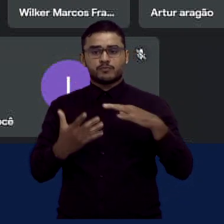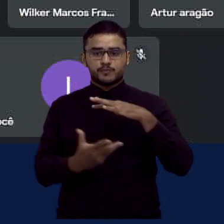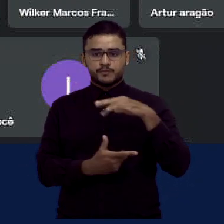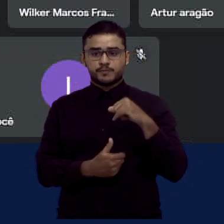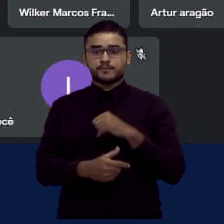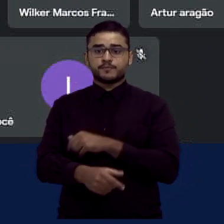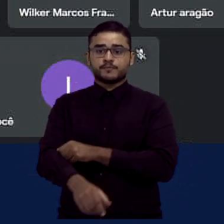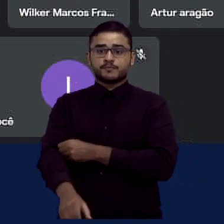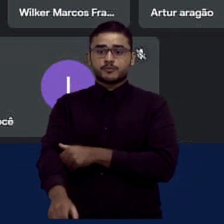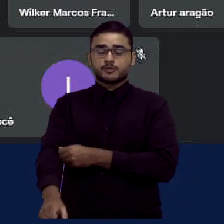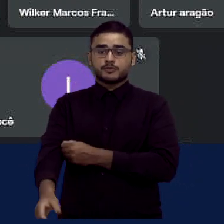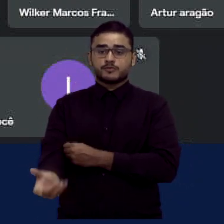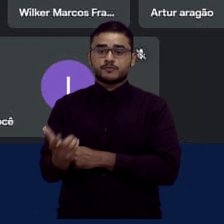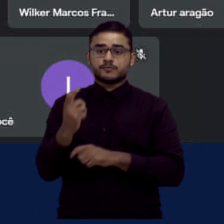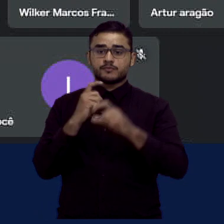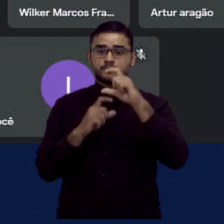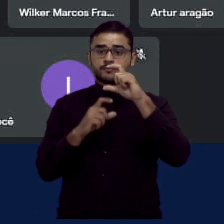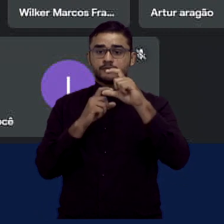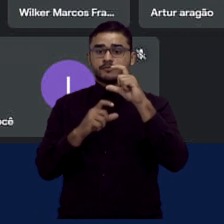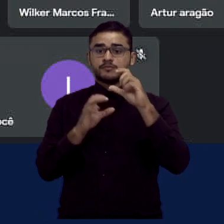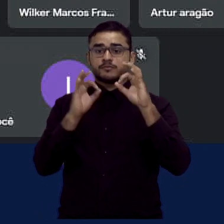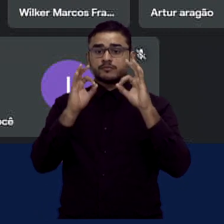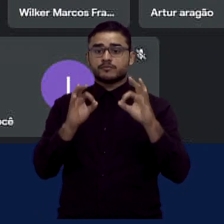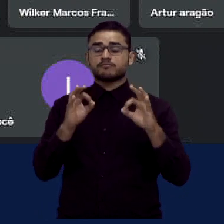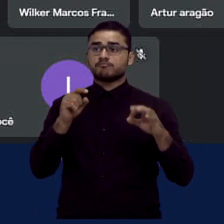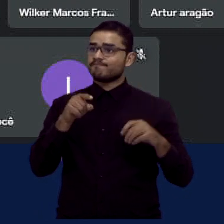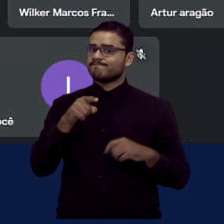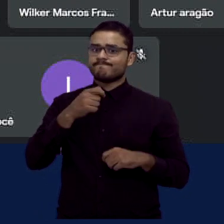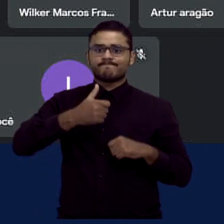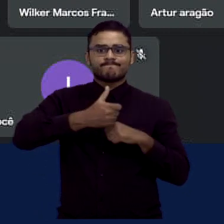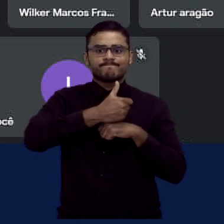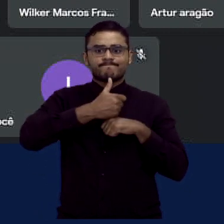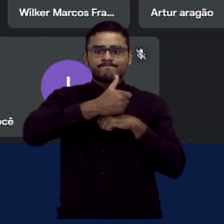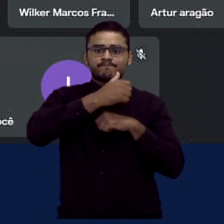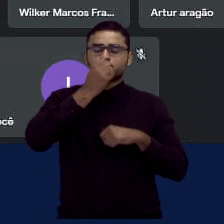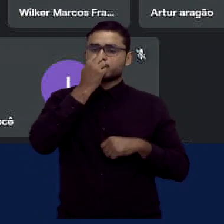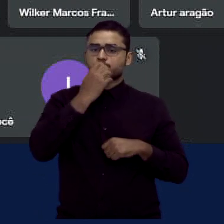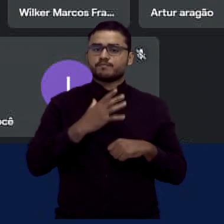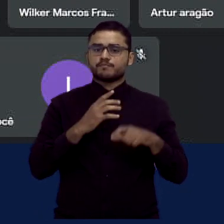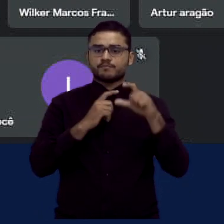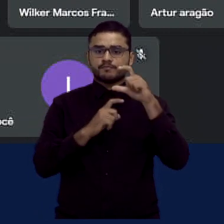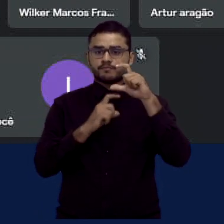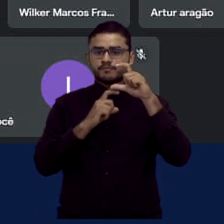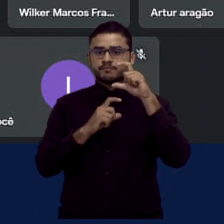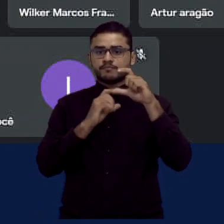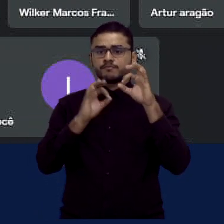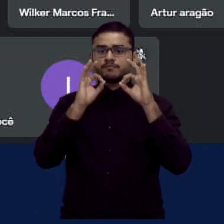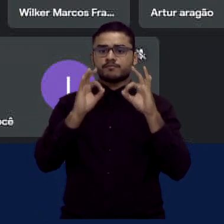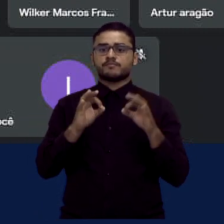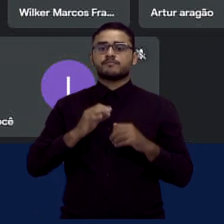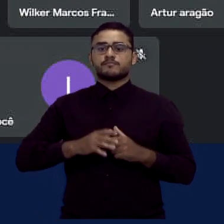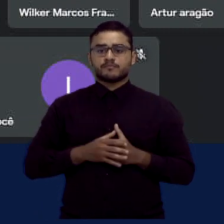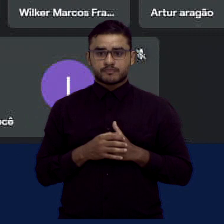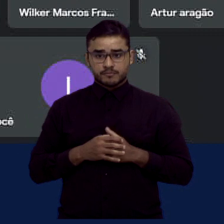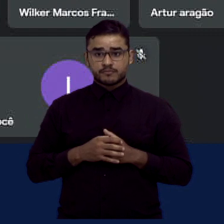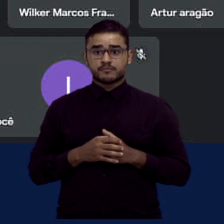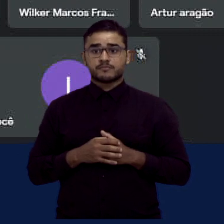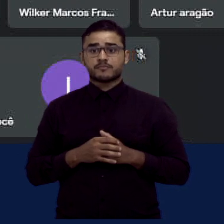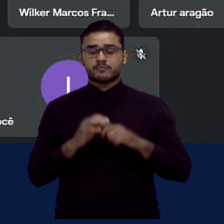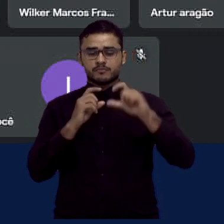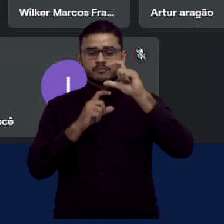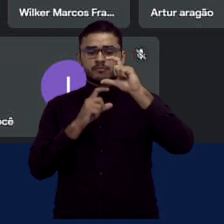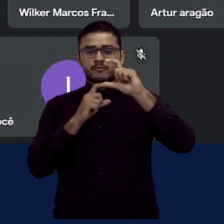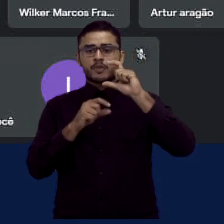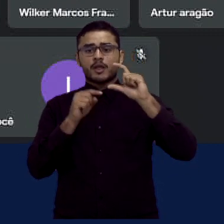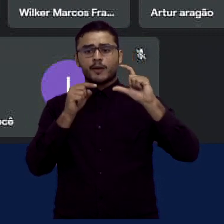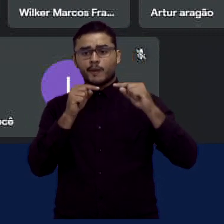é o único quadrinho que ganhou o Pulitzer, certo? Porque ele é considerado um quadrinho jornalístico